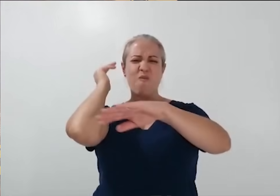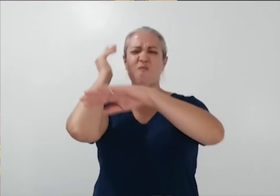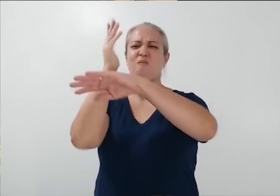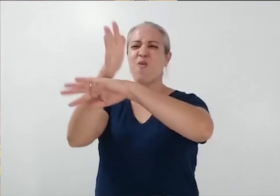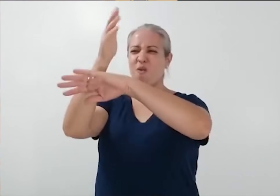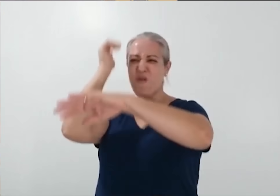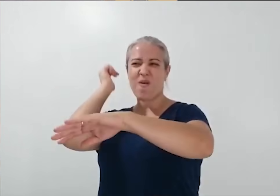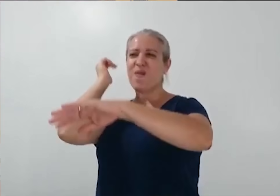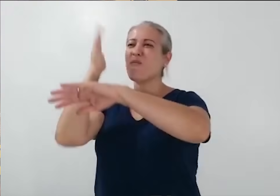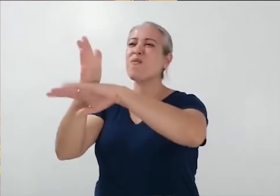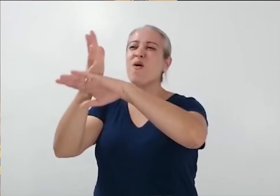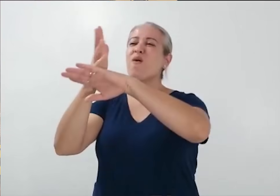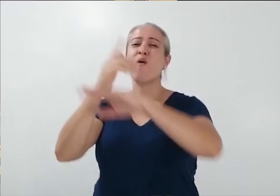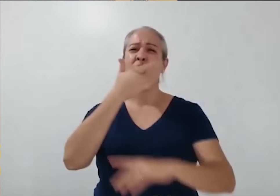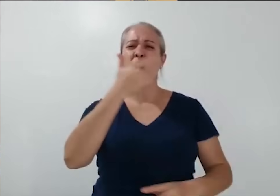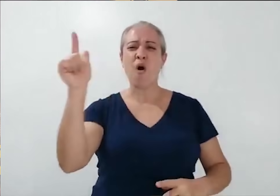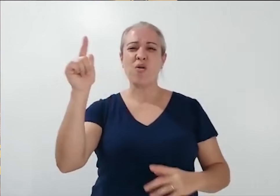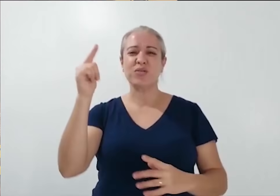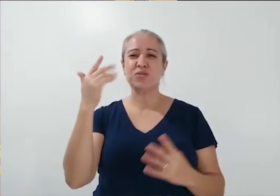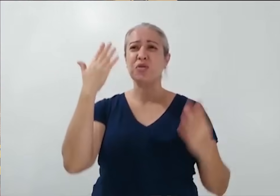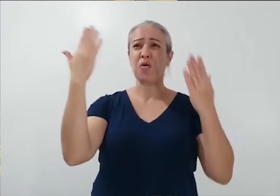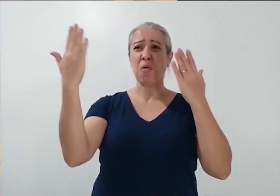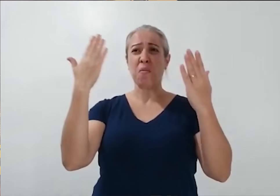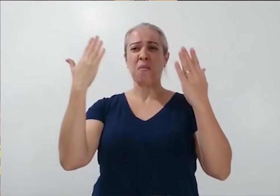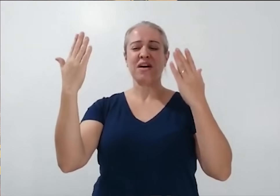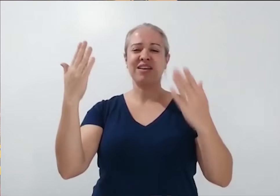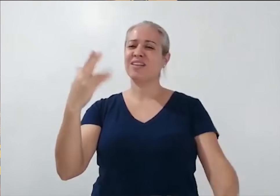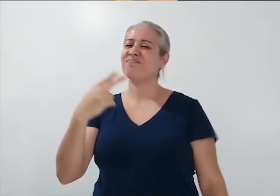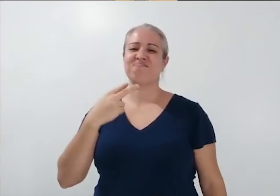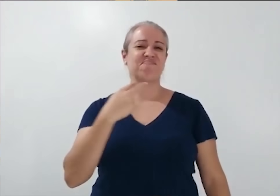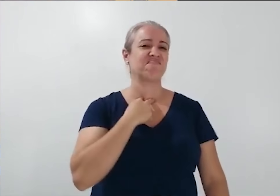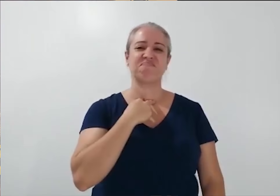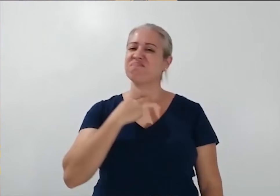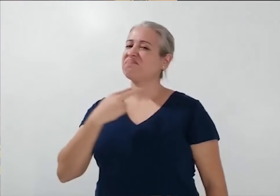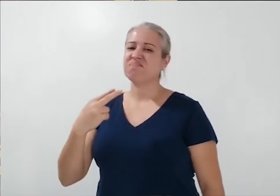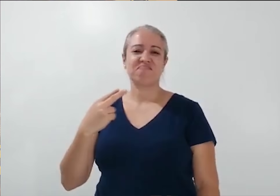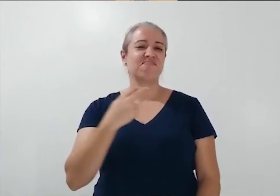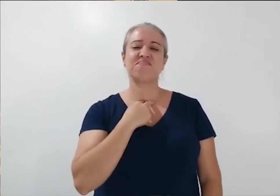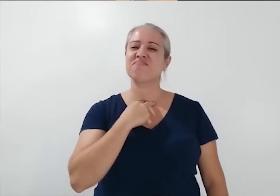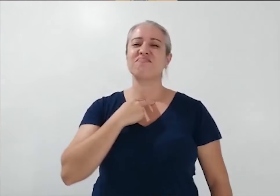Não há ninguém maior, nem mesmo igual. Tua grandeza